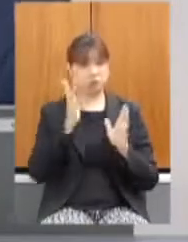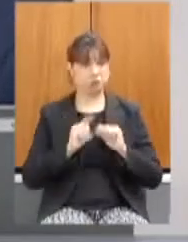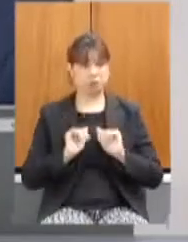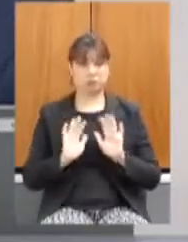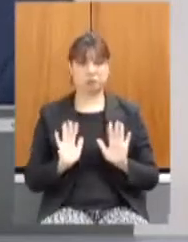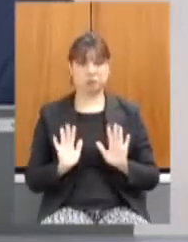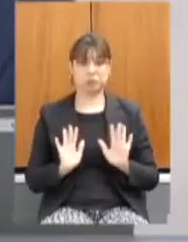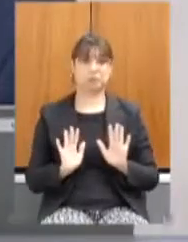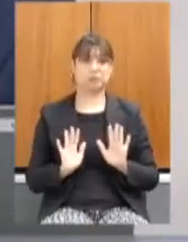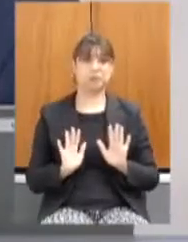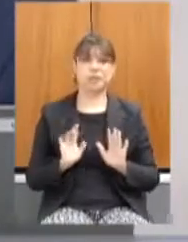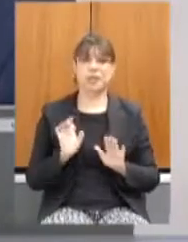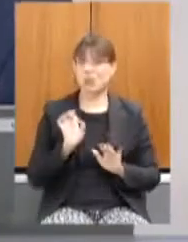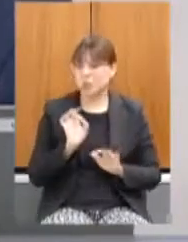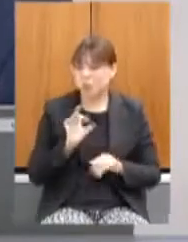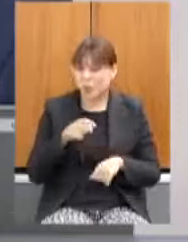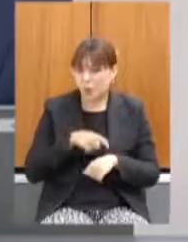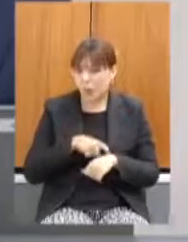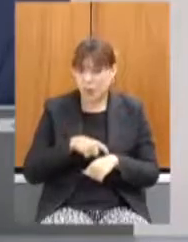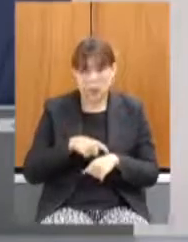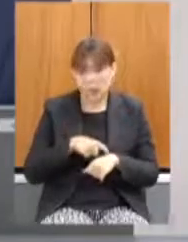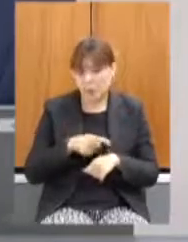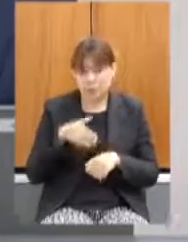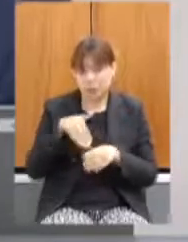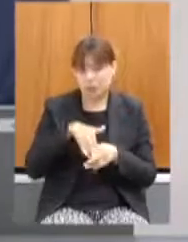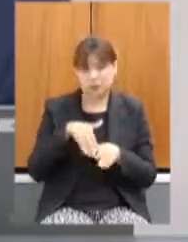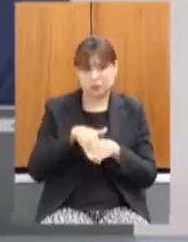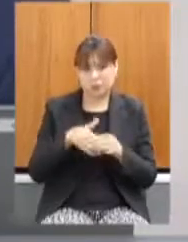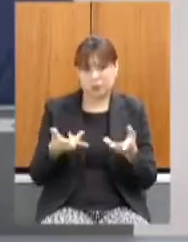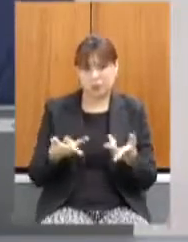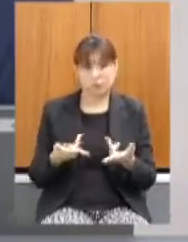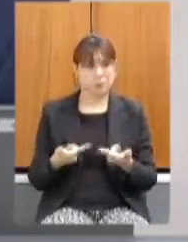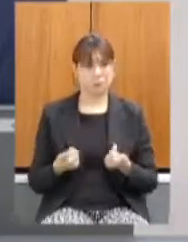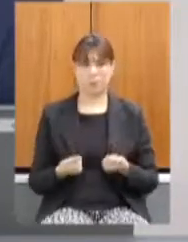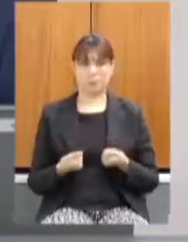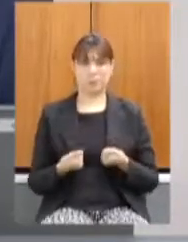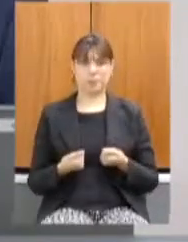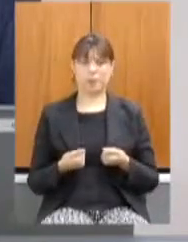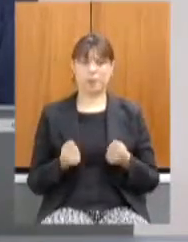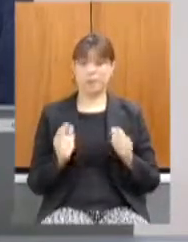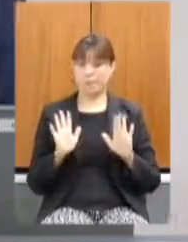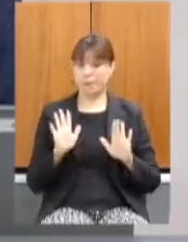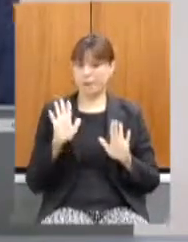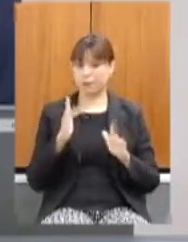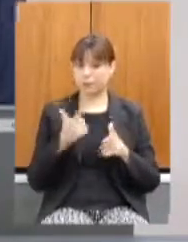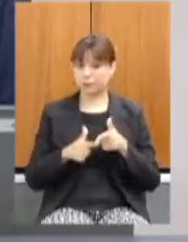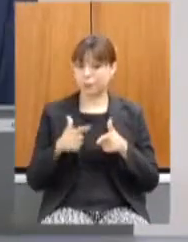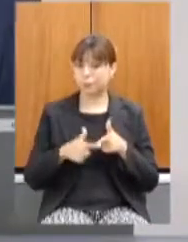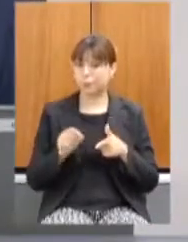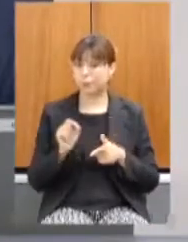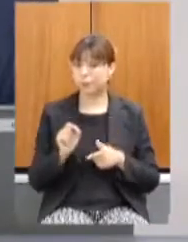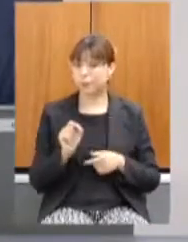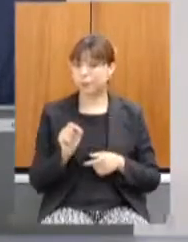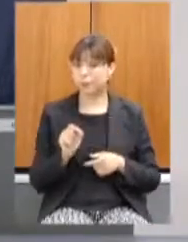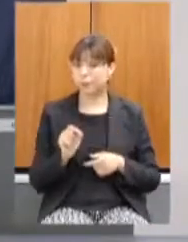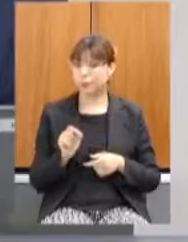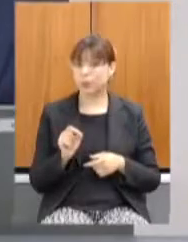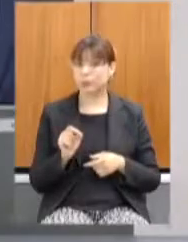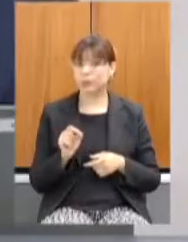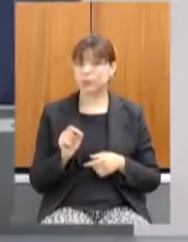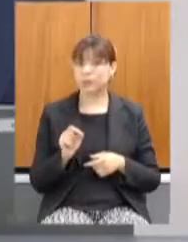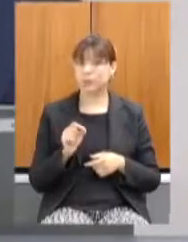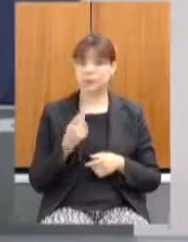o momento da votação que transcorreu impecavelmente o problema maior foi foram os